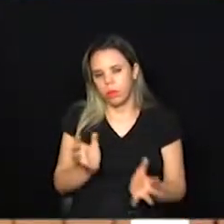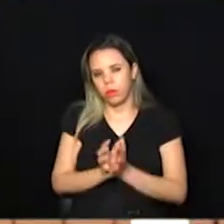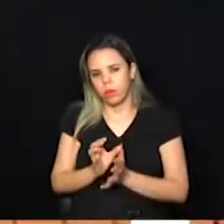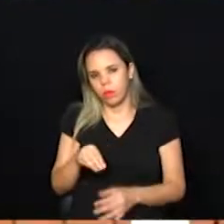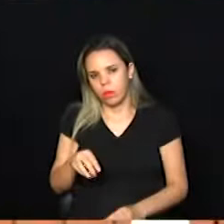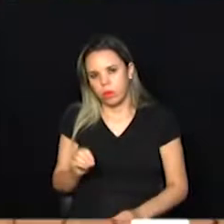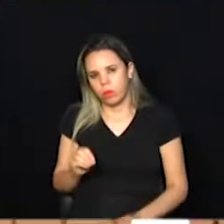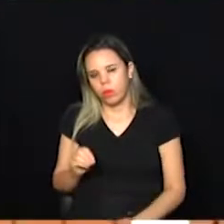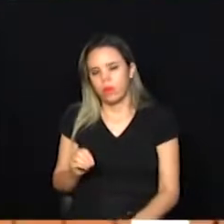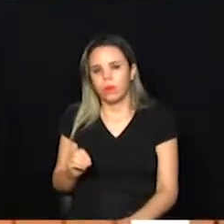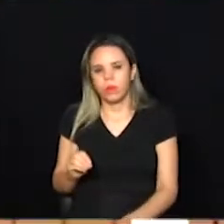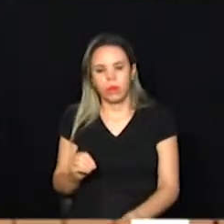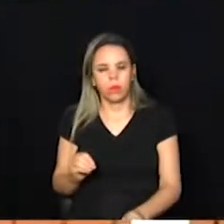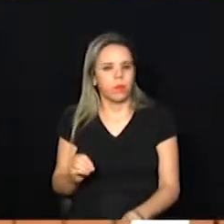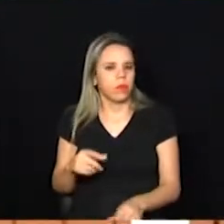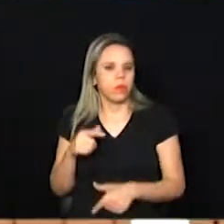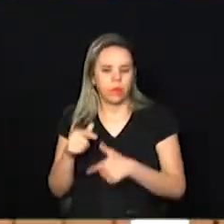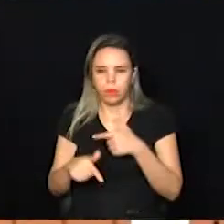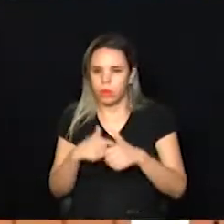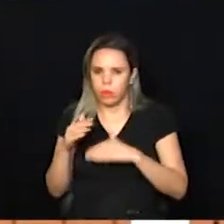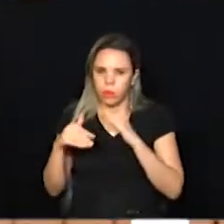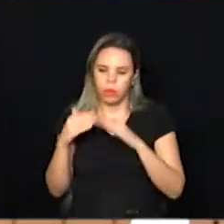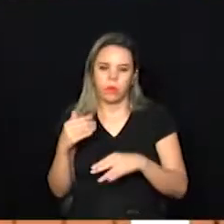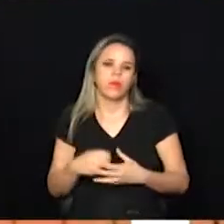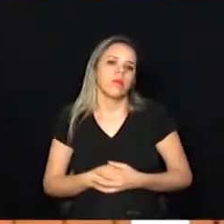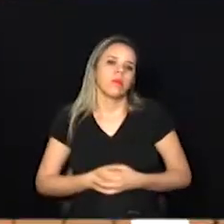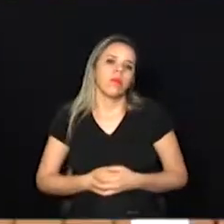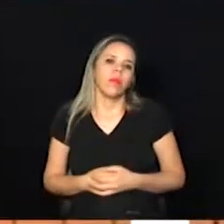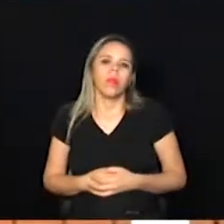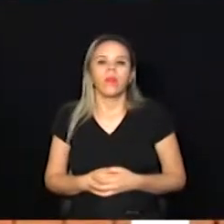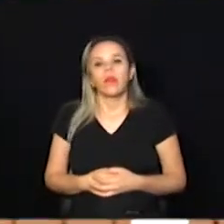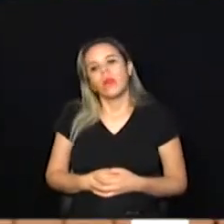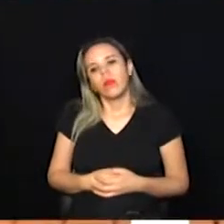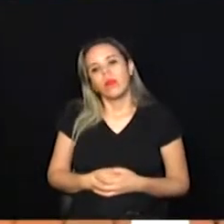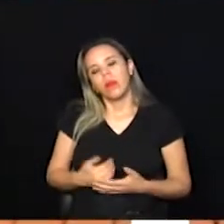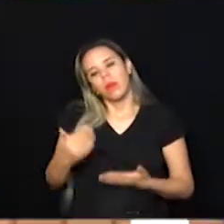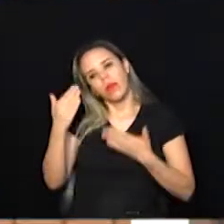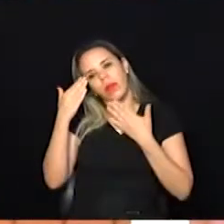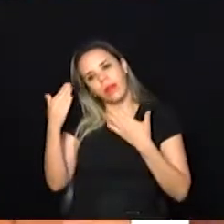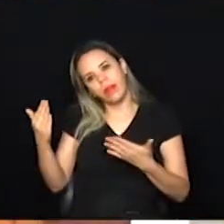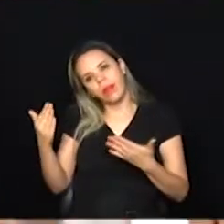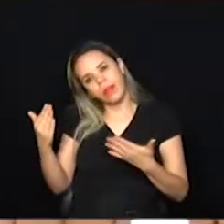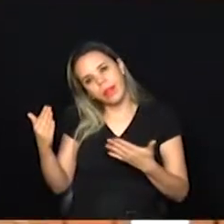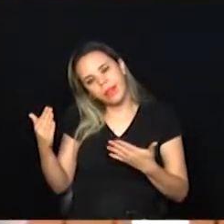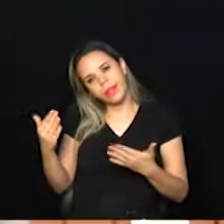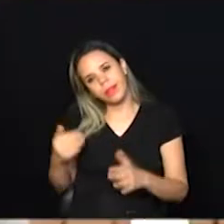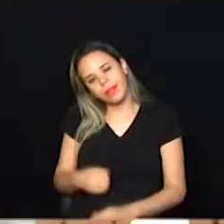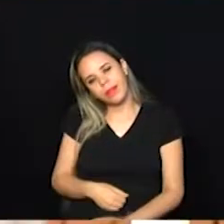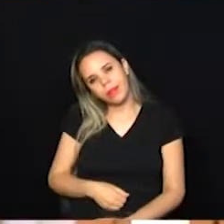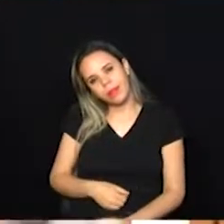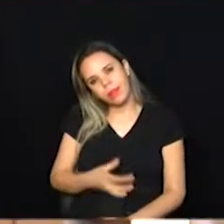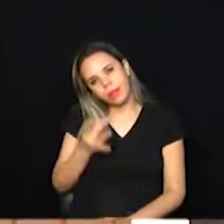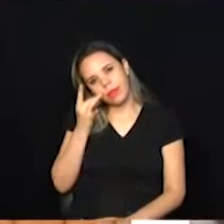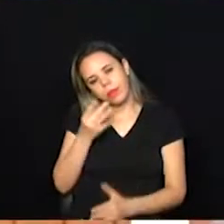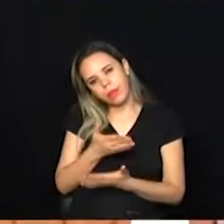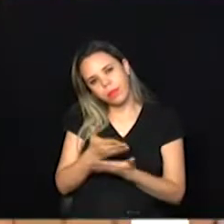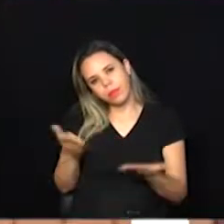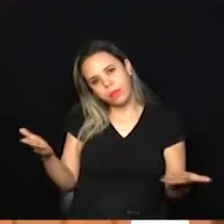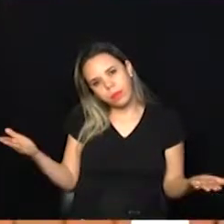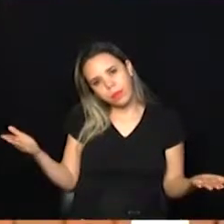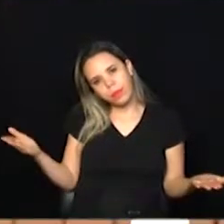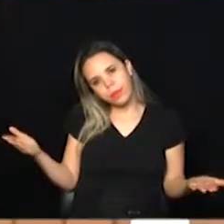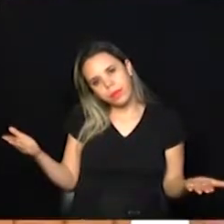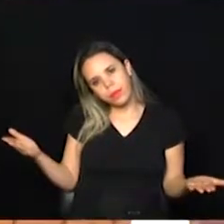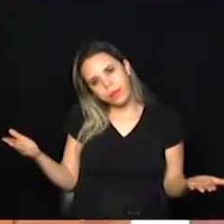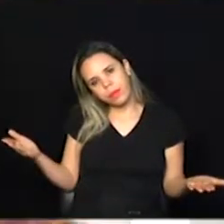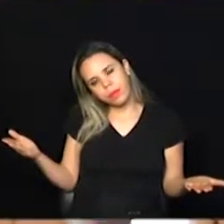SEAMO, todo o trabalho ali desenvolvido. Então, obrigada, né, pela presença de vocês,